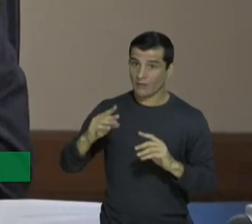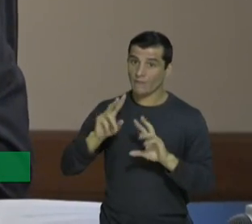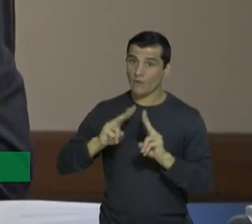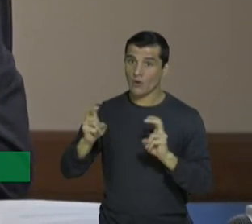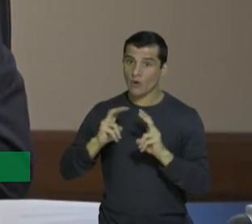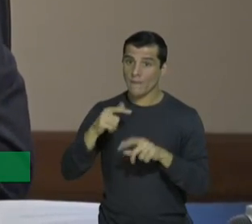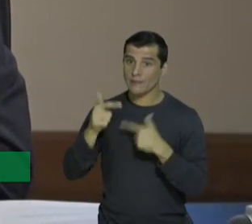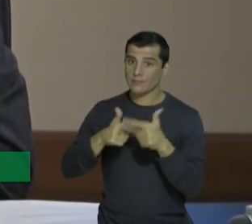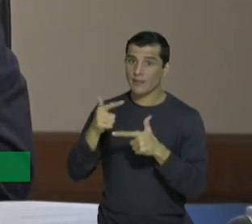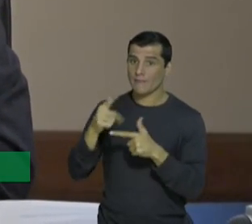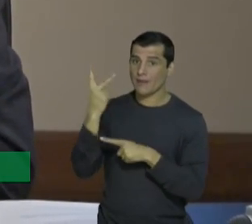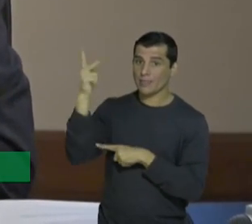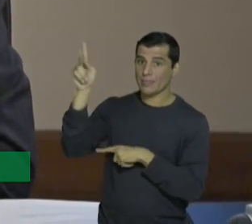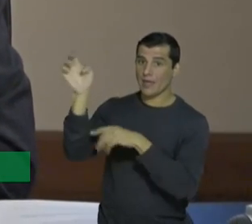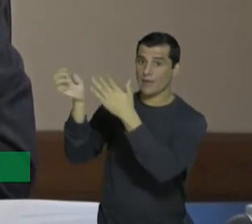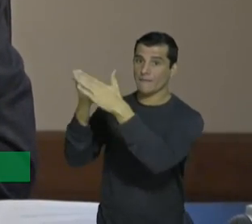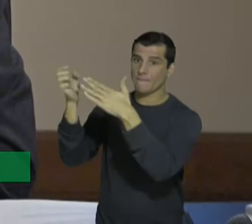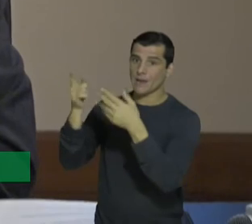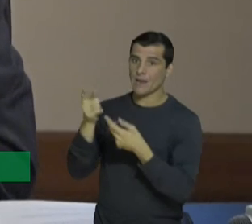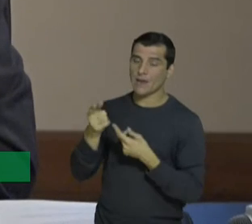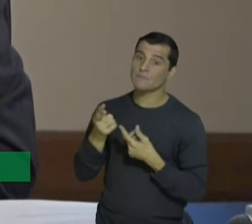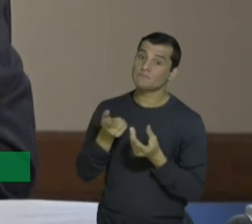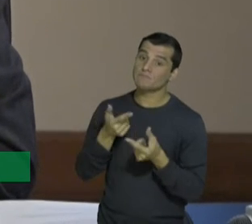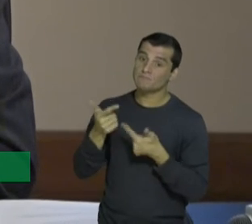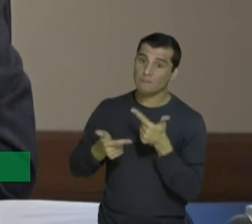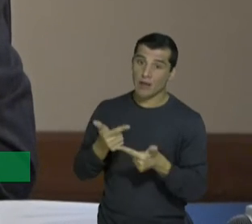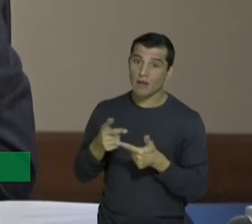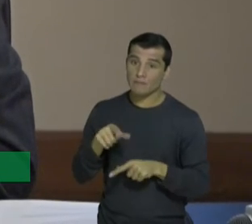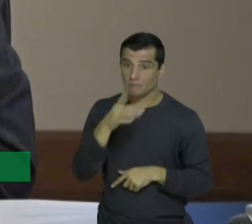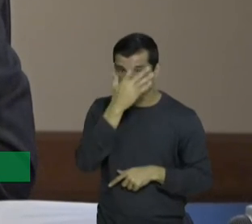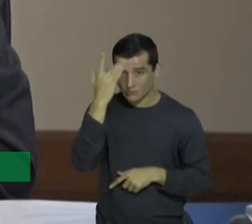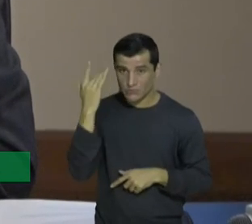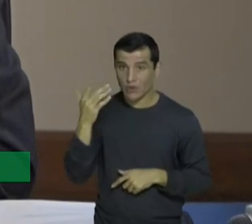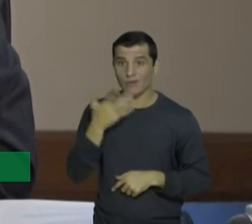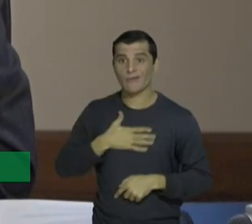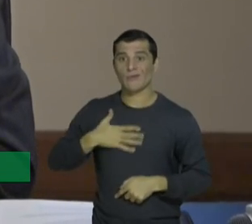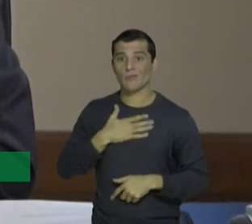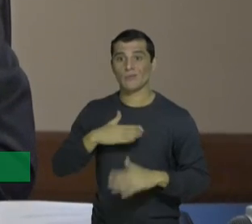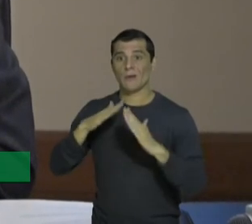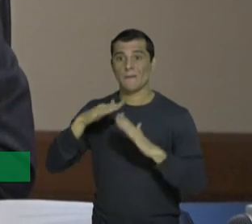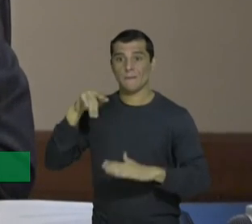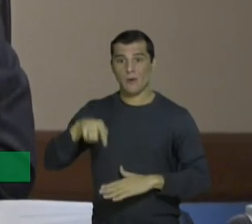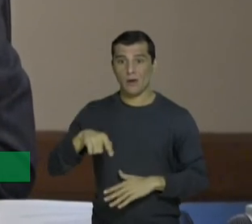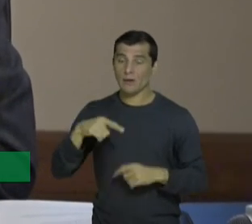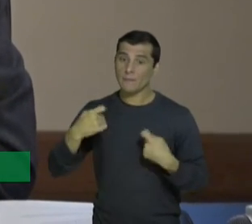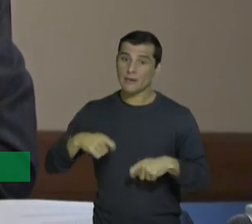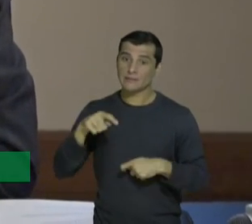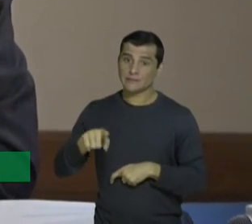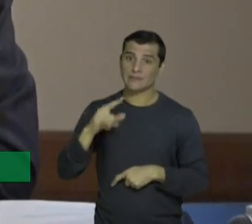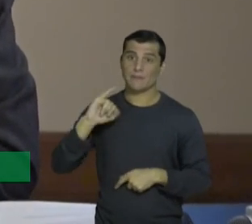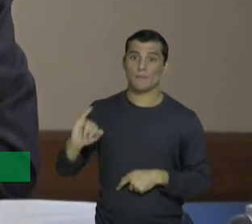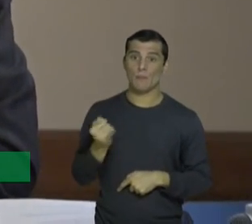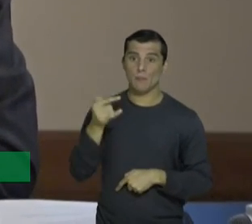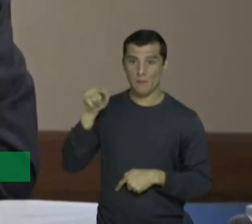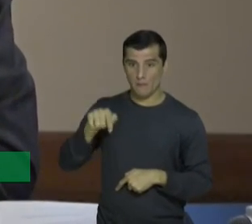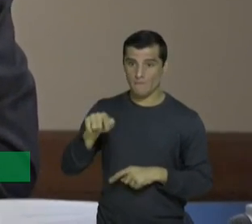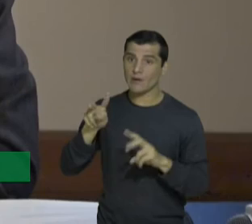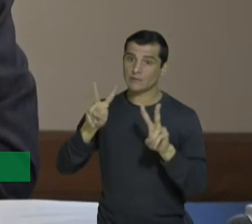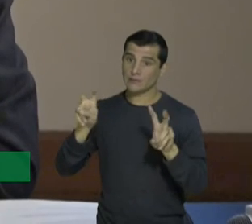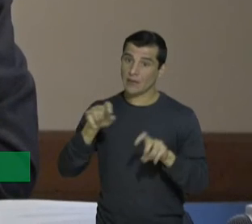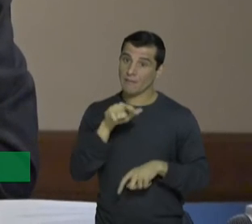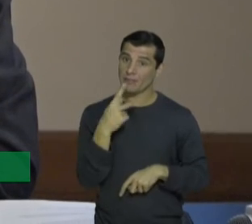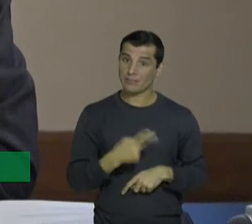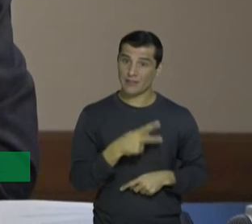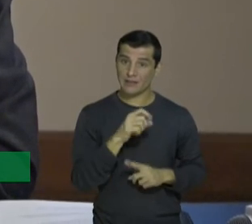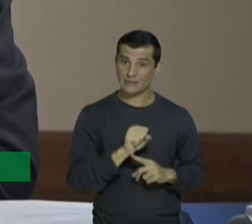pessoas gostam de morar em Santa Catarina e a gente precisa aproveitar este patrimônio que nós temos que são as pessoas